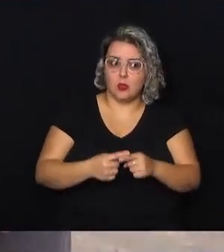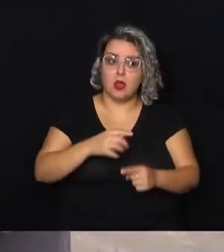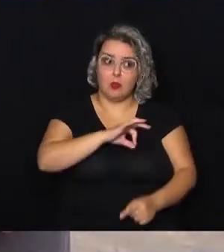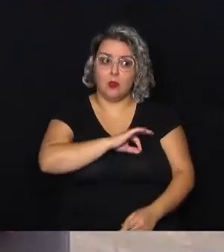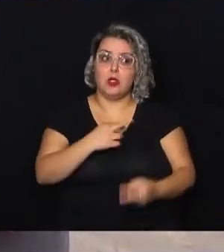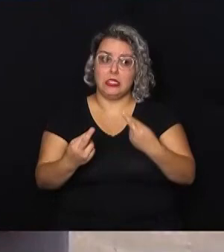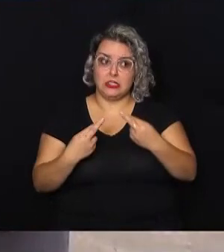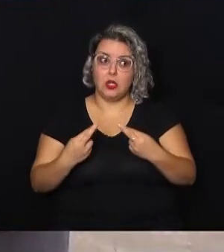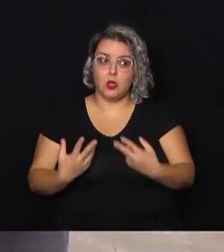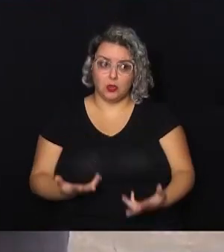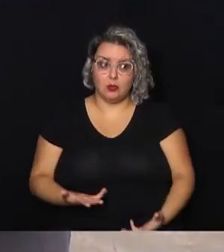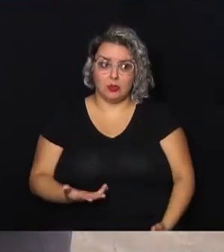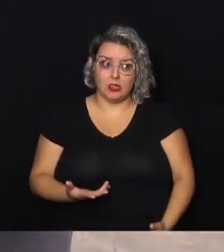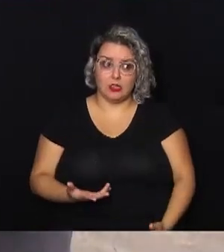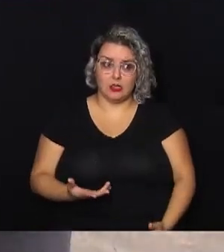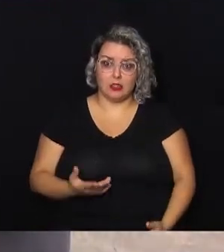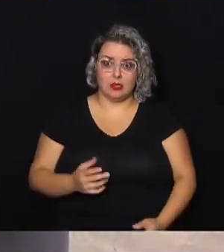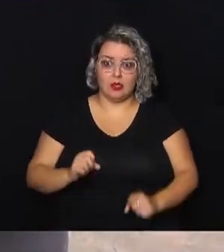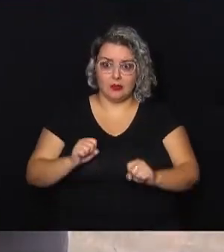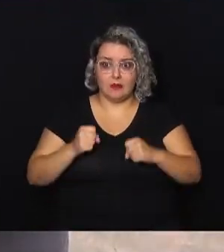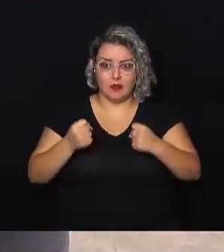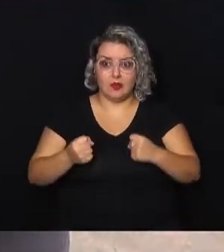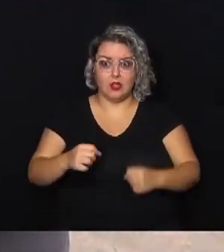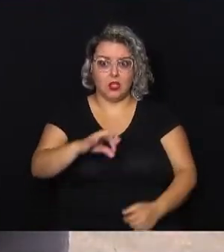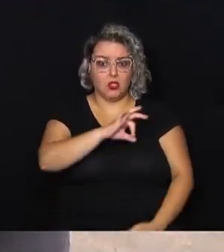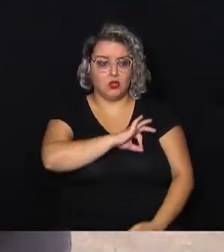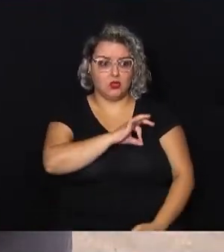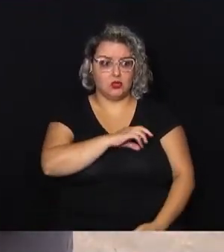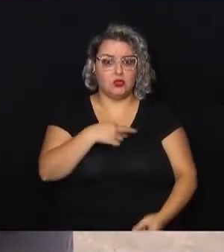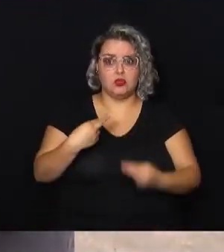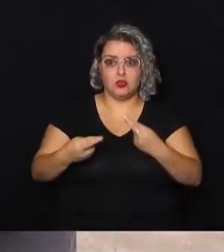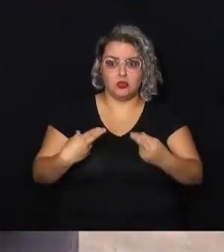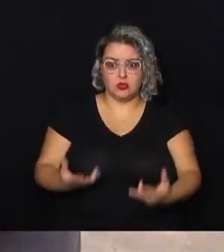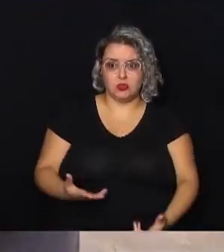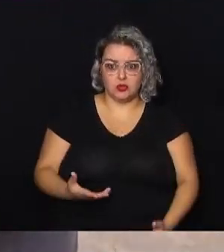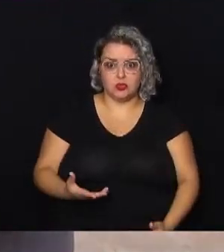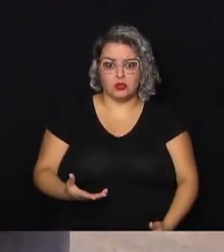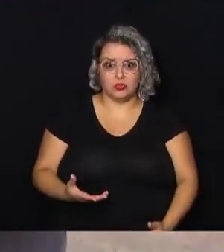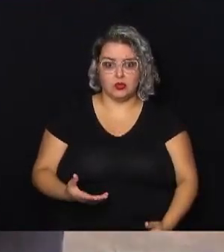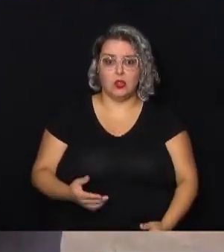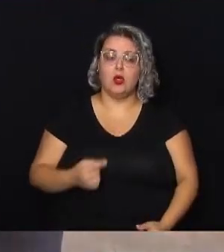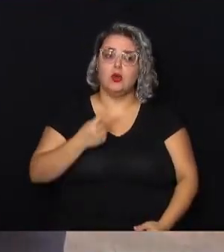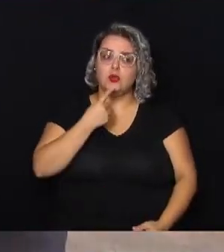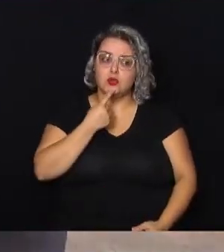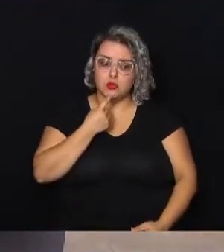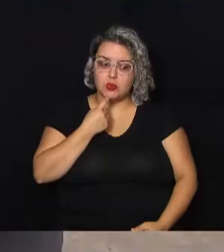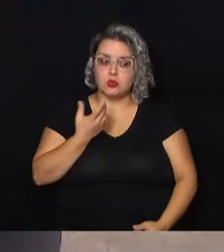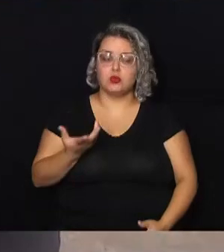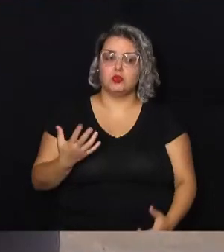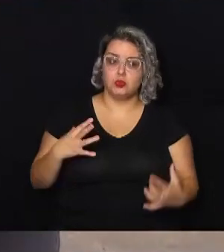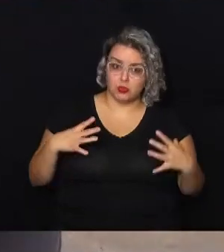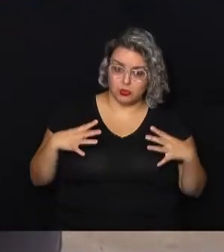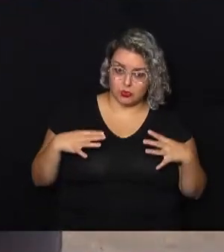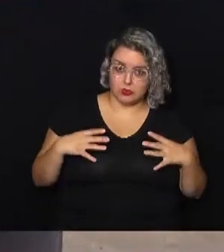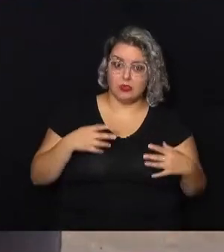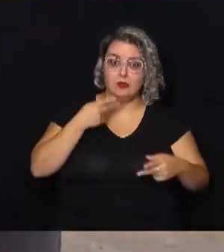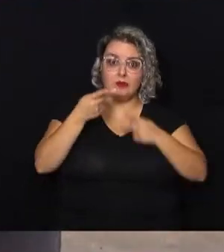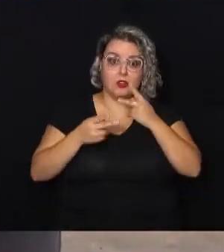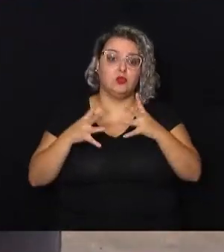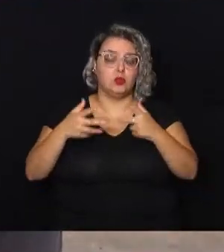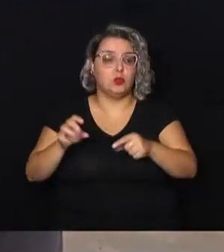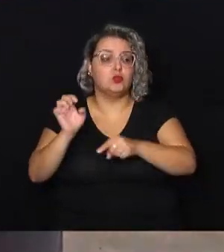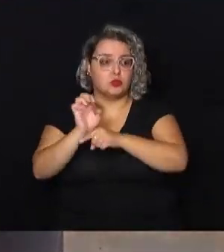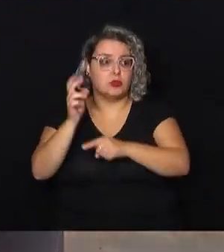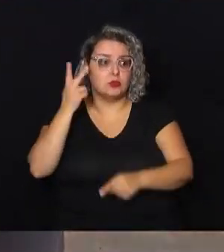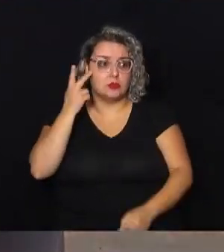Rodoviária reforça o policiamento nas estradas durante o feriado, Aí, falando de todo o estado de São Paulo,